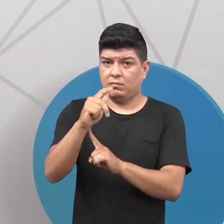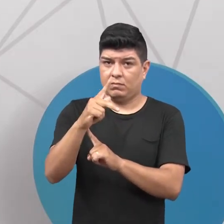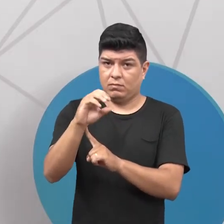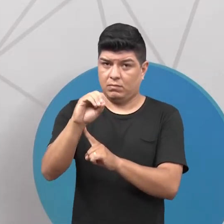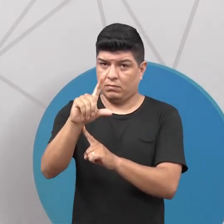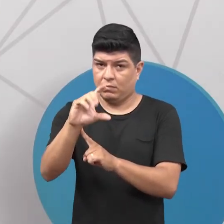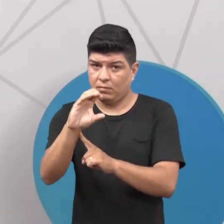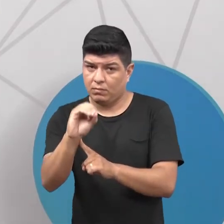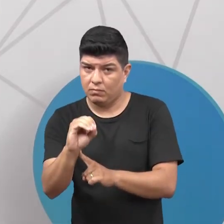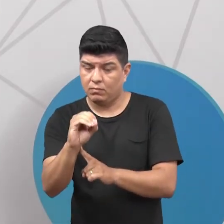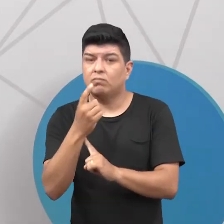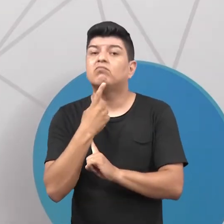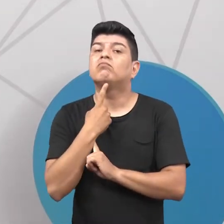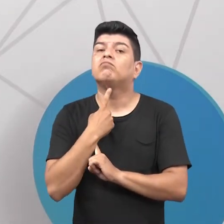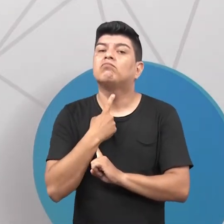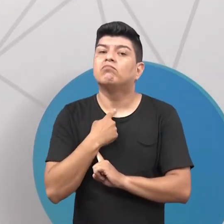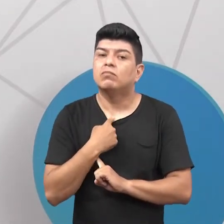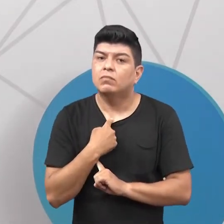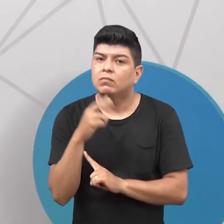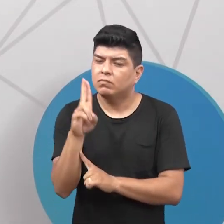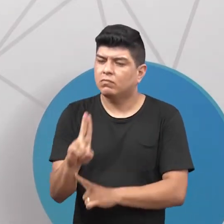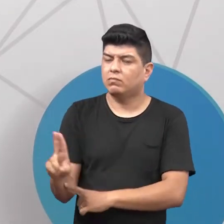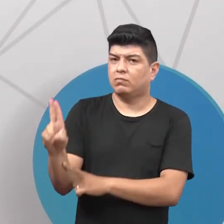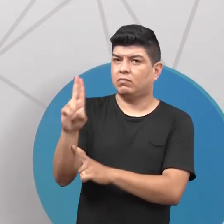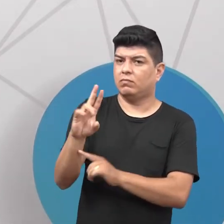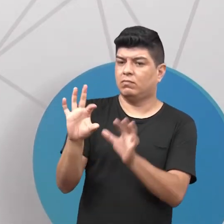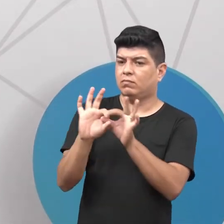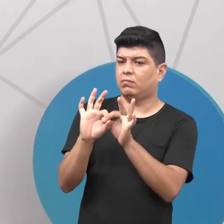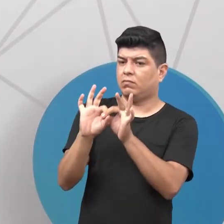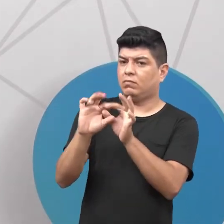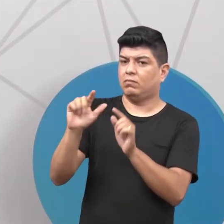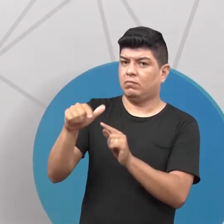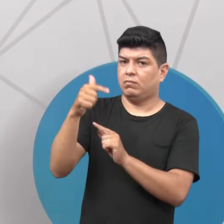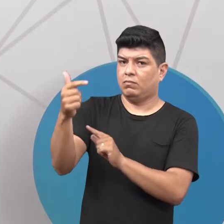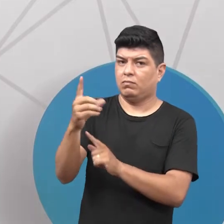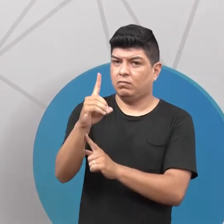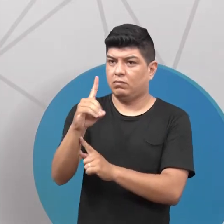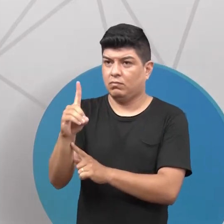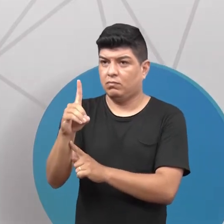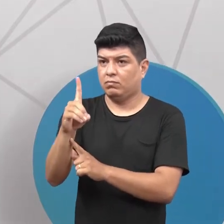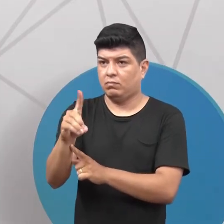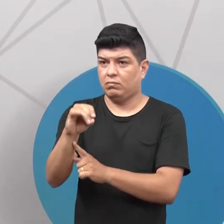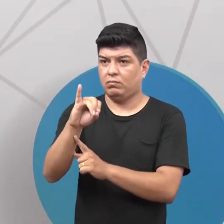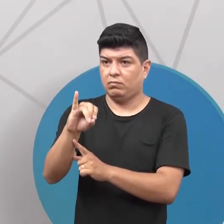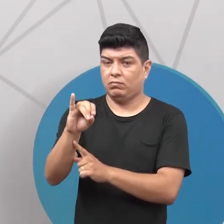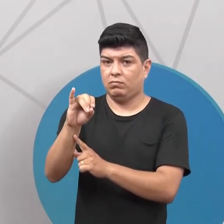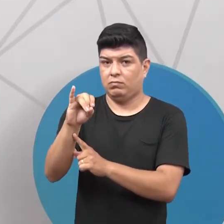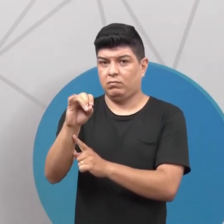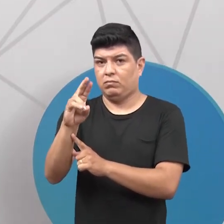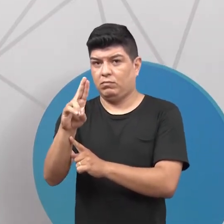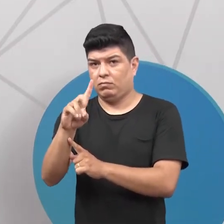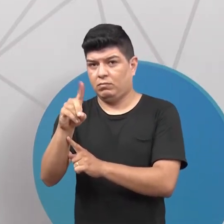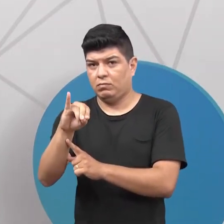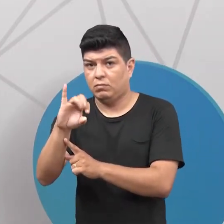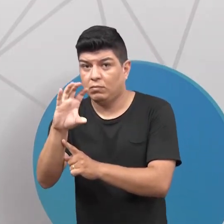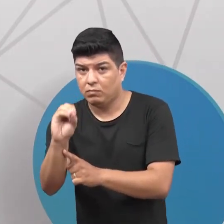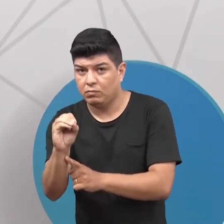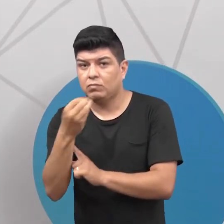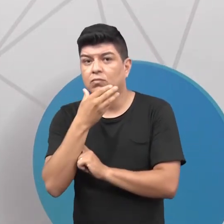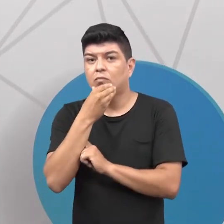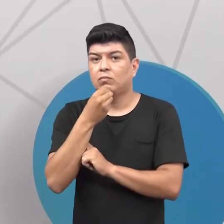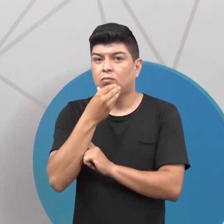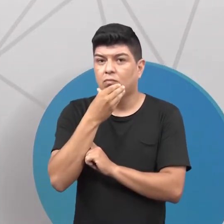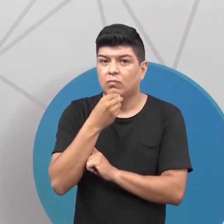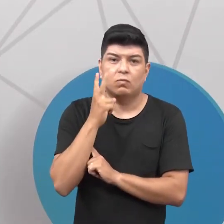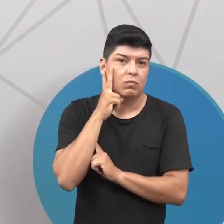O uso do desejo, o uso do prazer é ligado ao deus Dionísio, que era o deus do vinho. E o homem é o quê? O homem ele